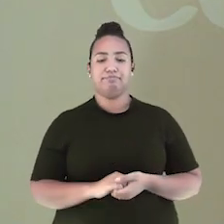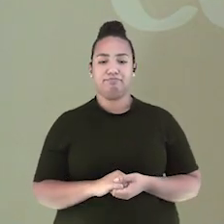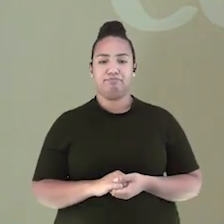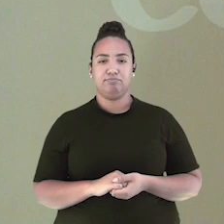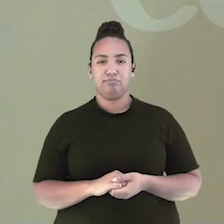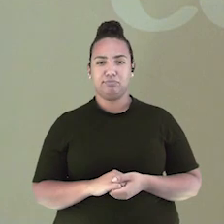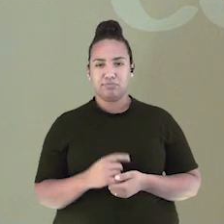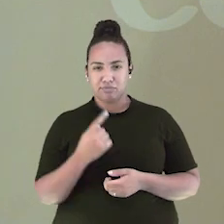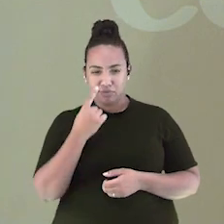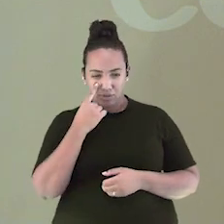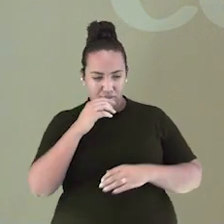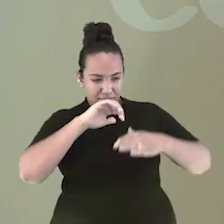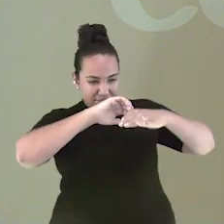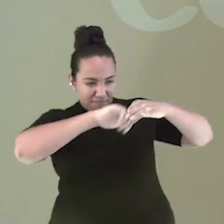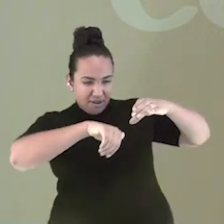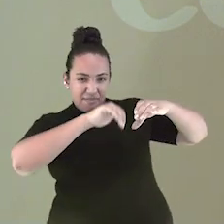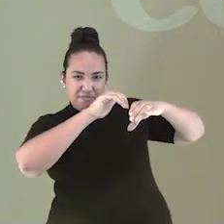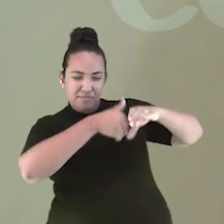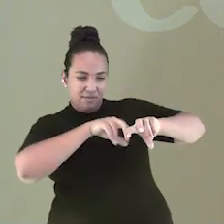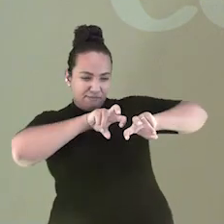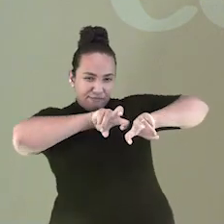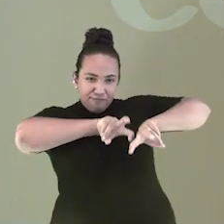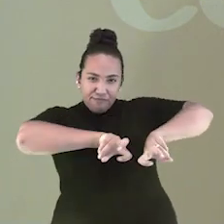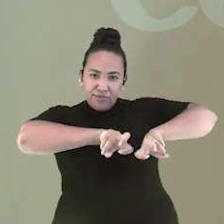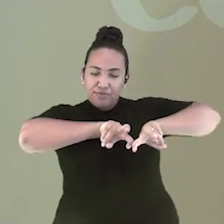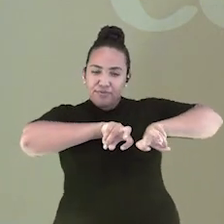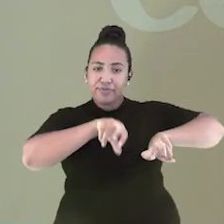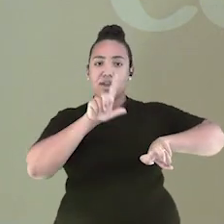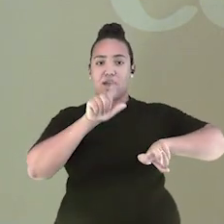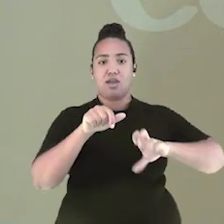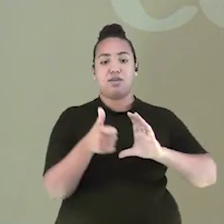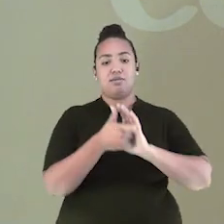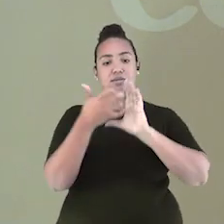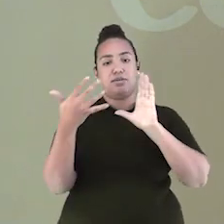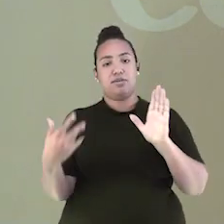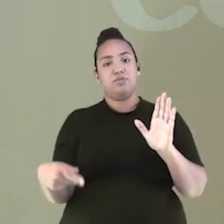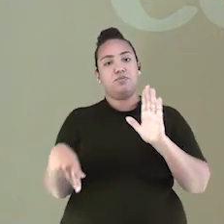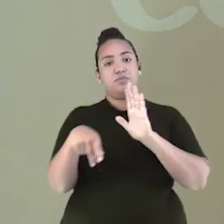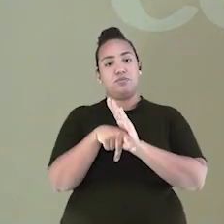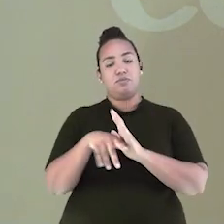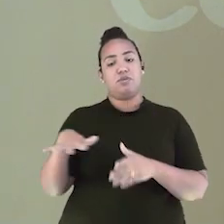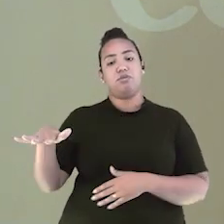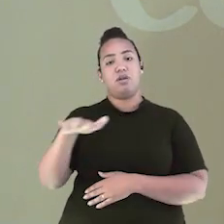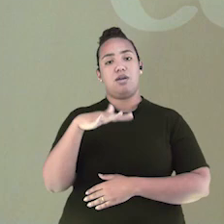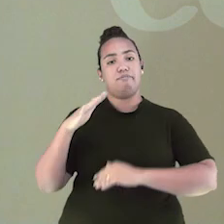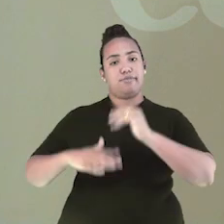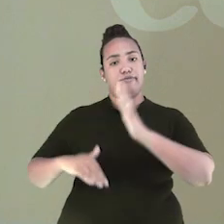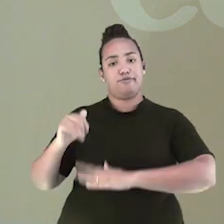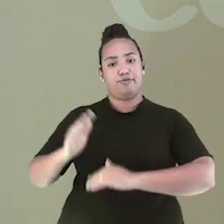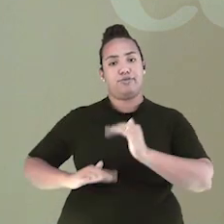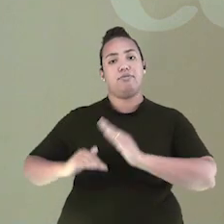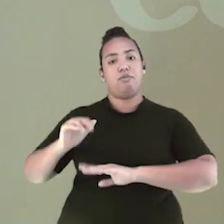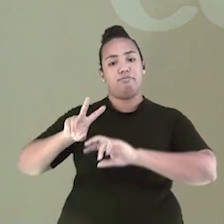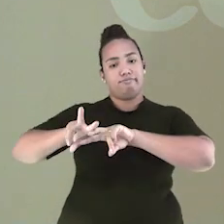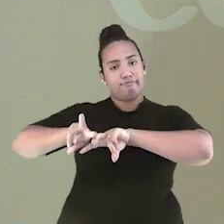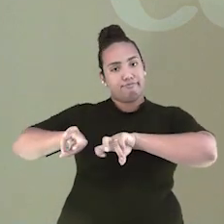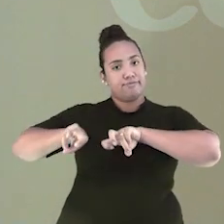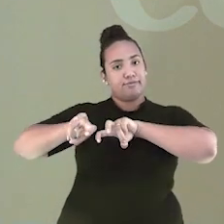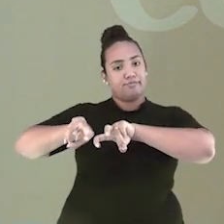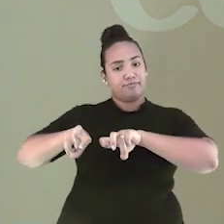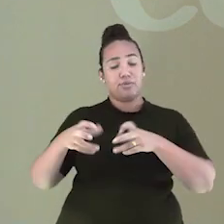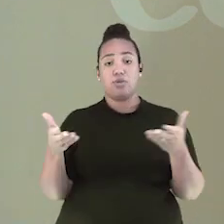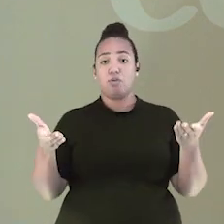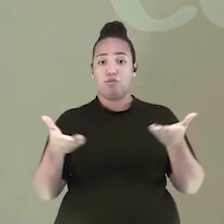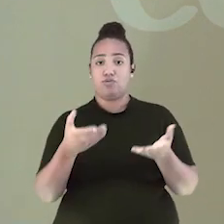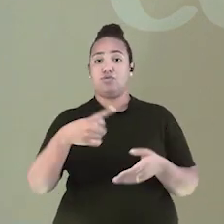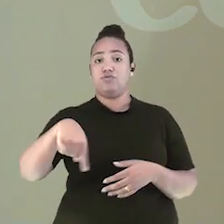palavras, escavação, fóssil, arqueólogo, são características da arqueologia. No vídeo de hoje,